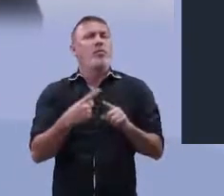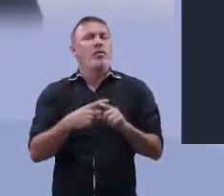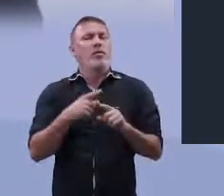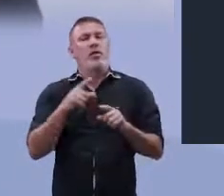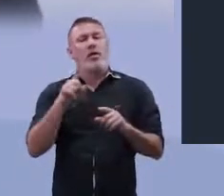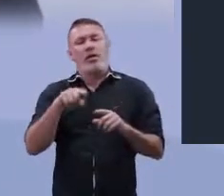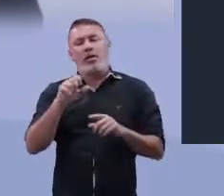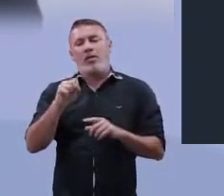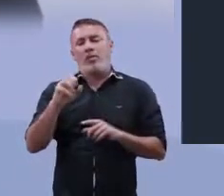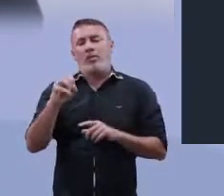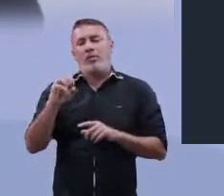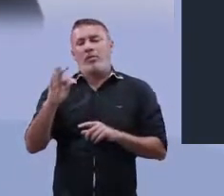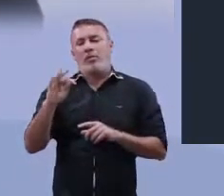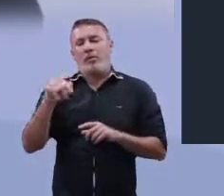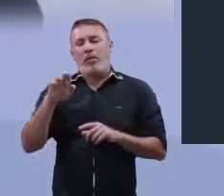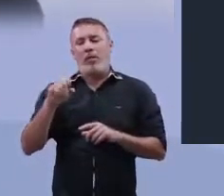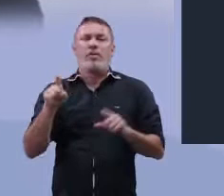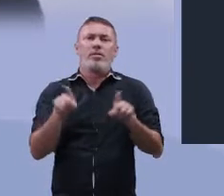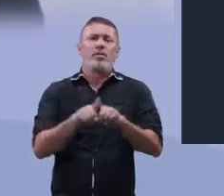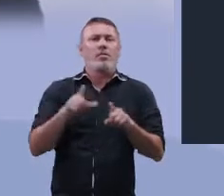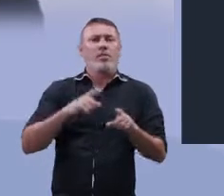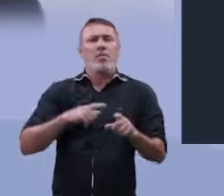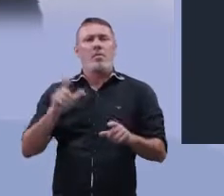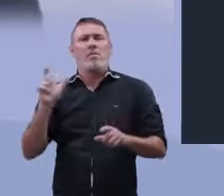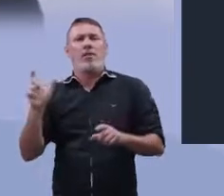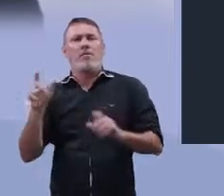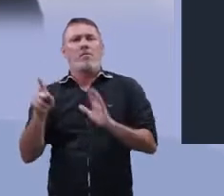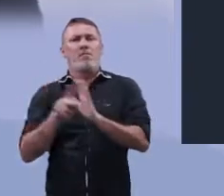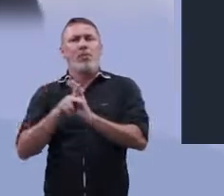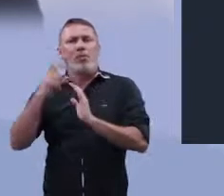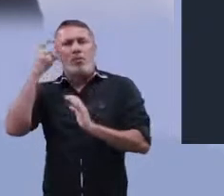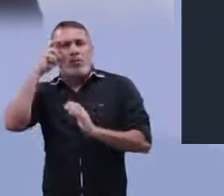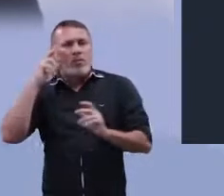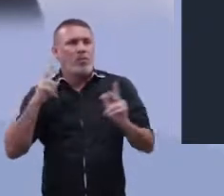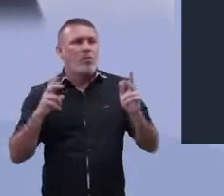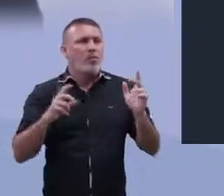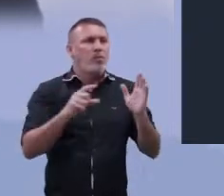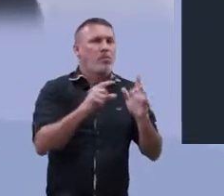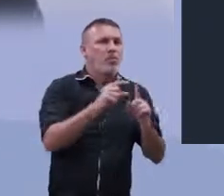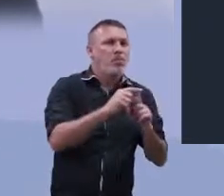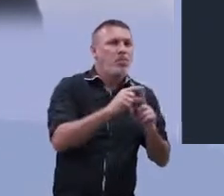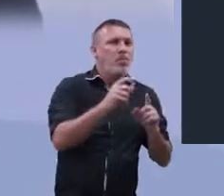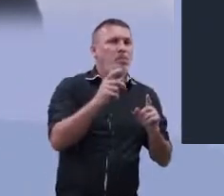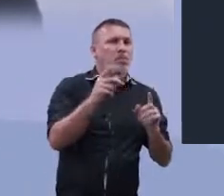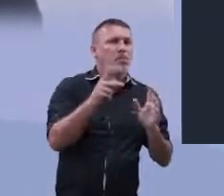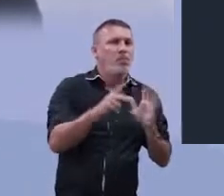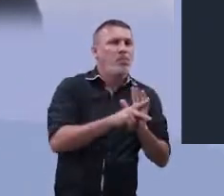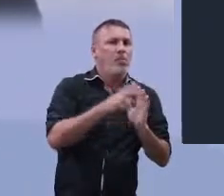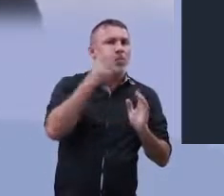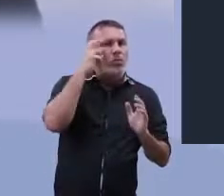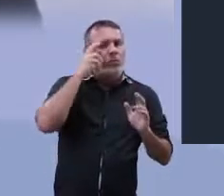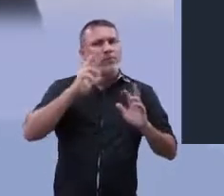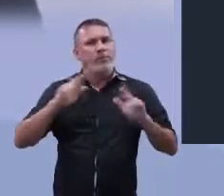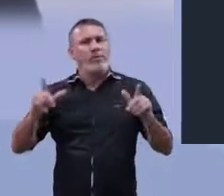E isso vai envolver sotaque, termos que possuem significados diferentes e assim por diante.